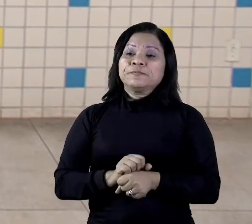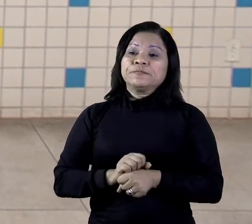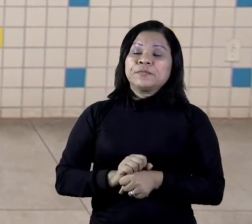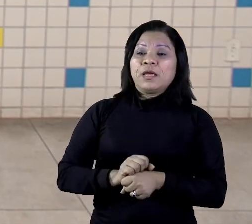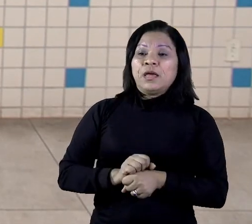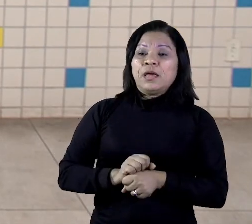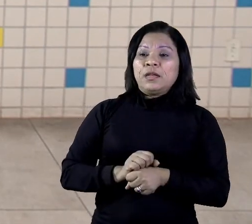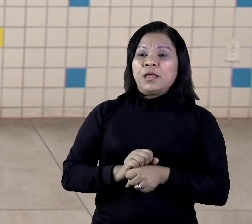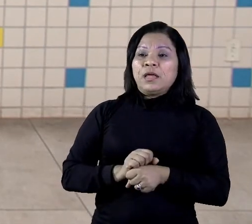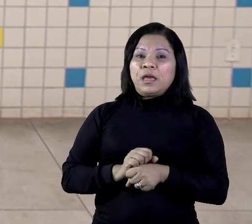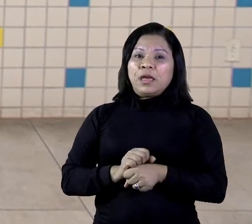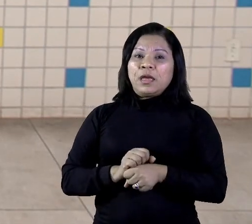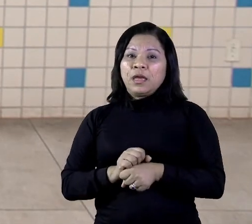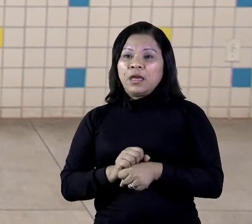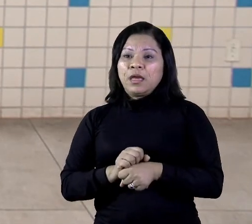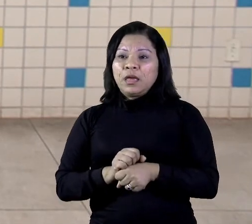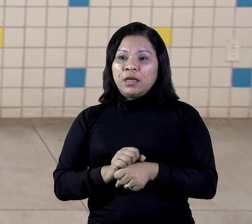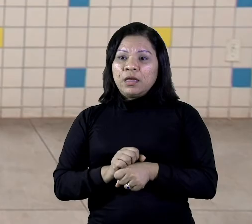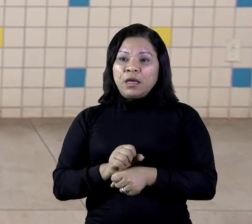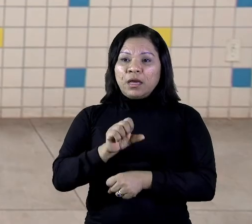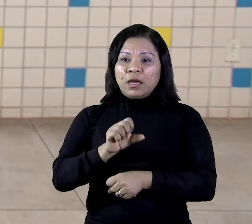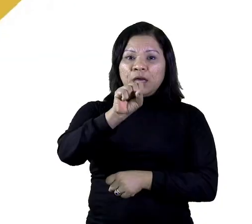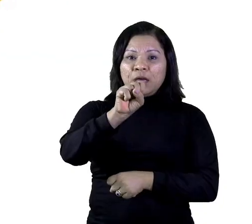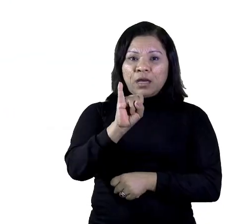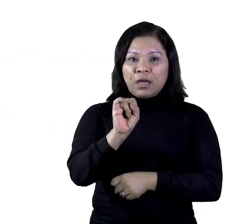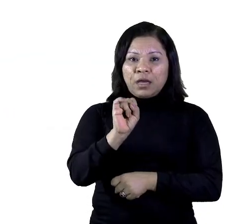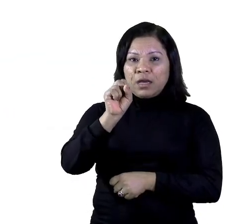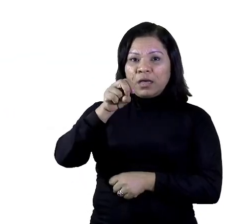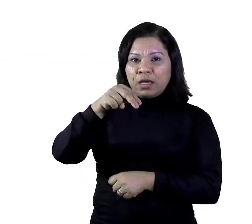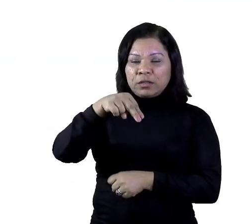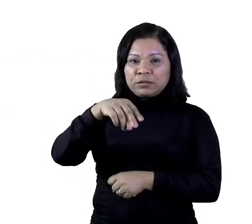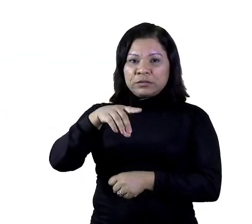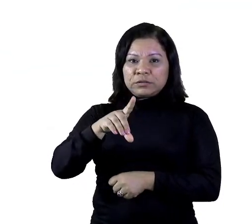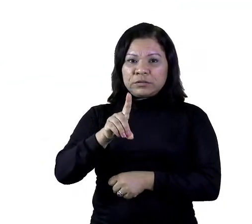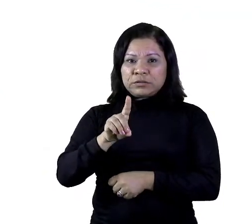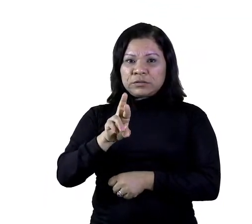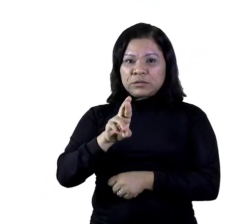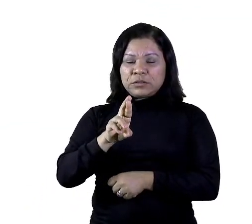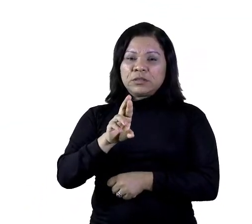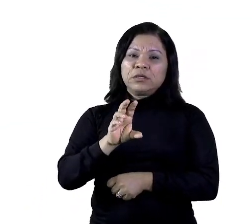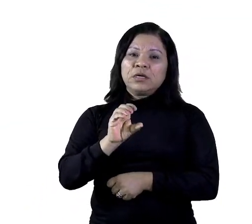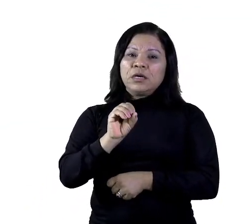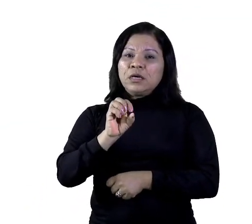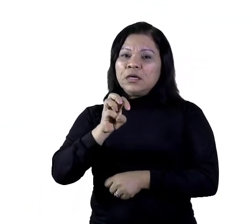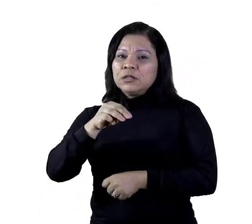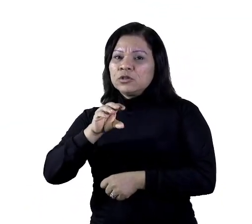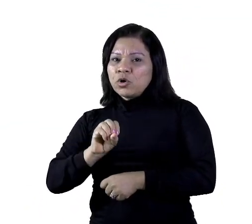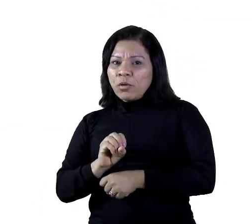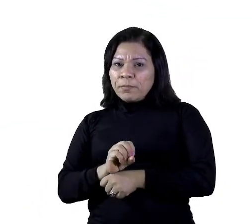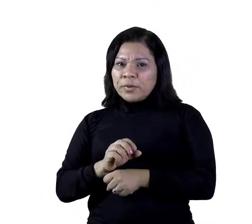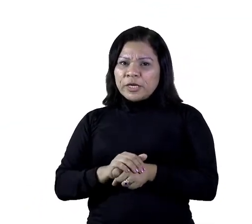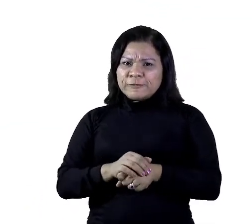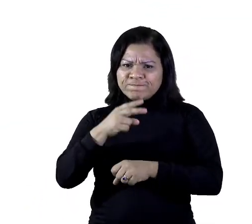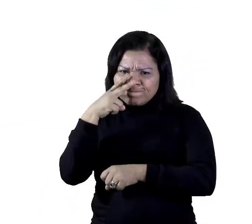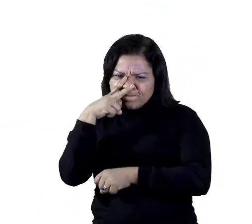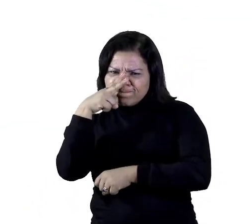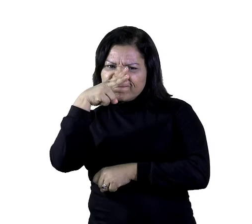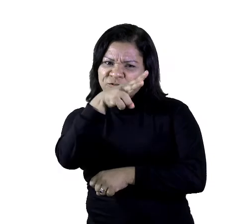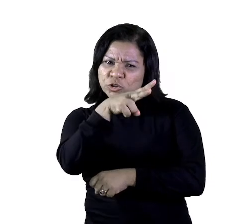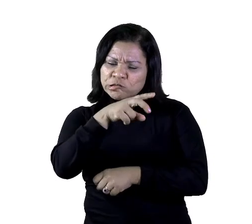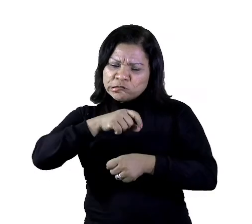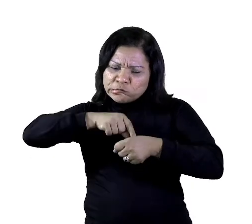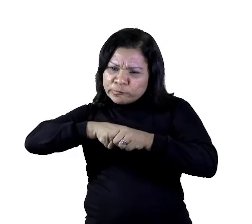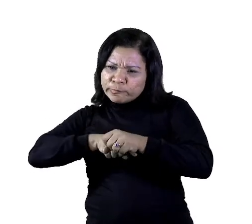miastenia grave, não é? É o que? A musculatura vai baixando aqui, não é? Então vai haver um descompasso aqui